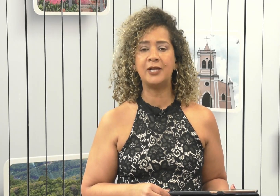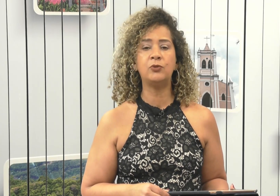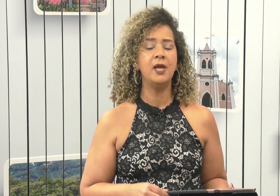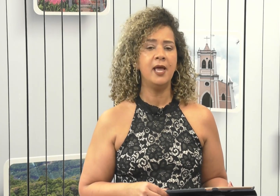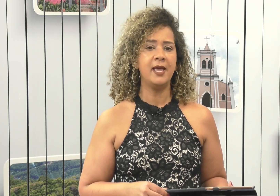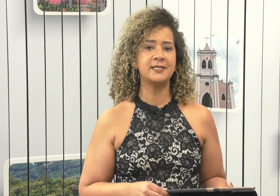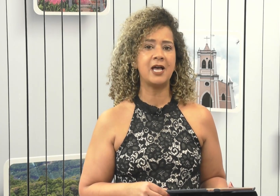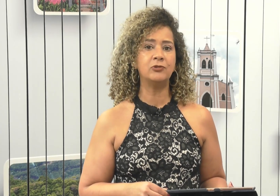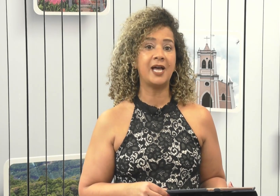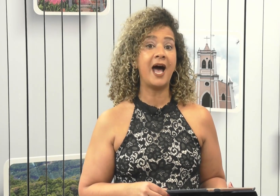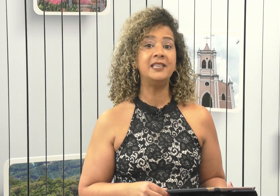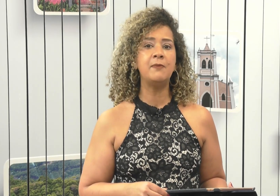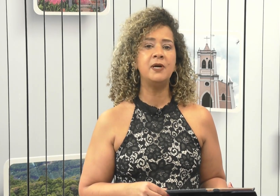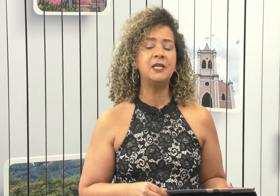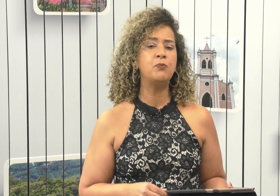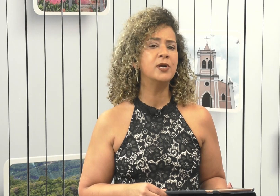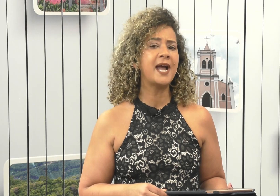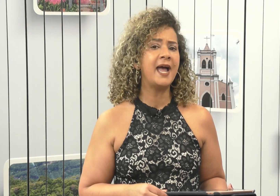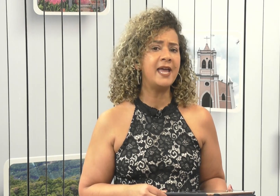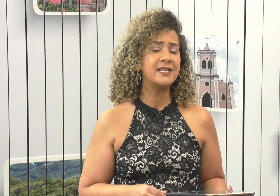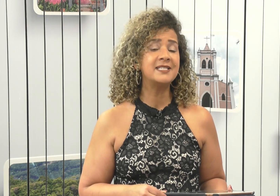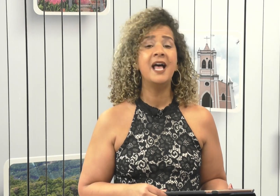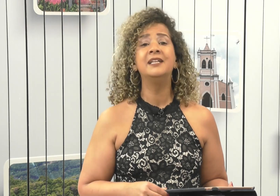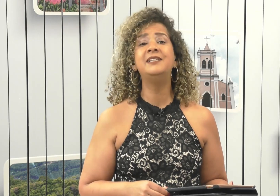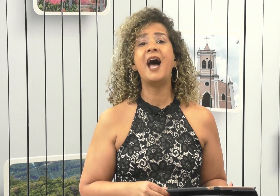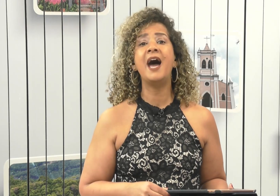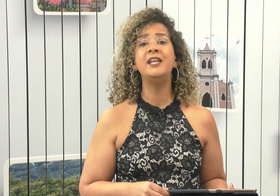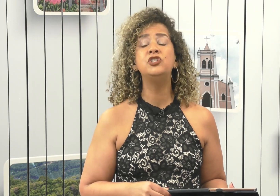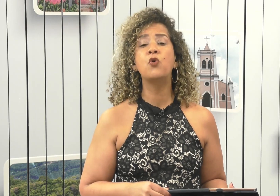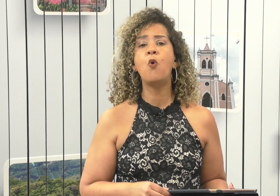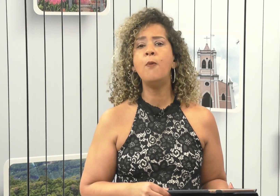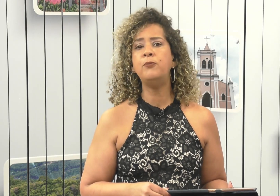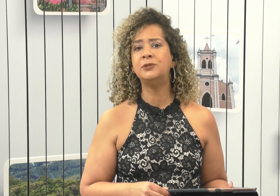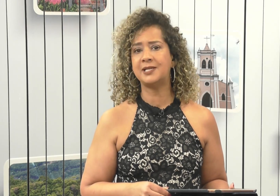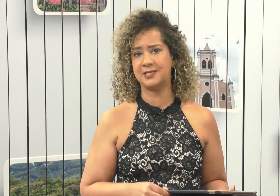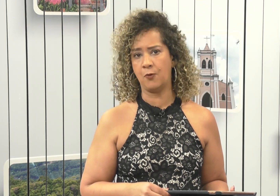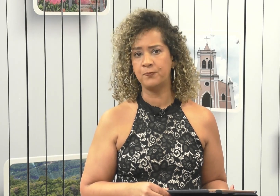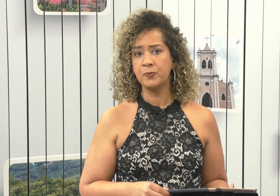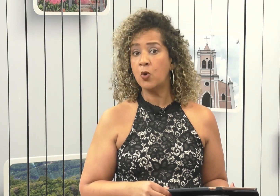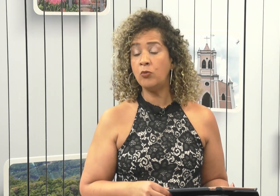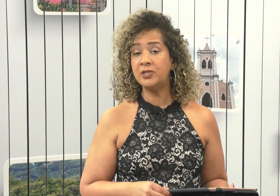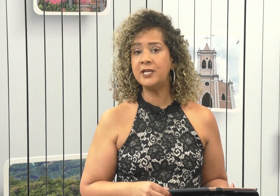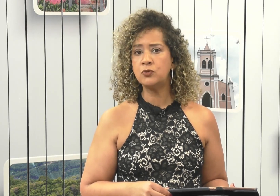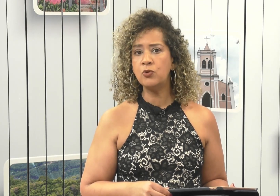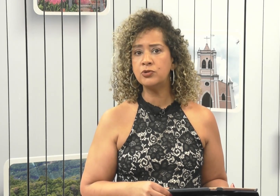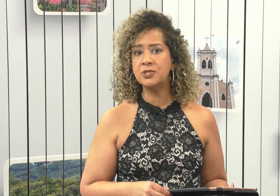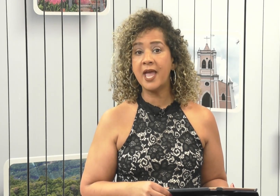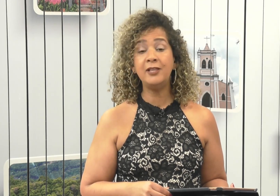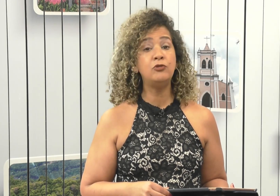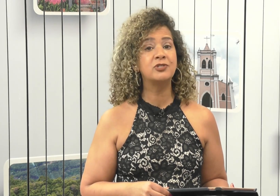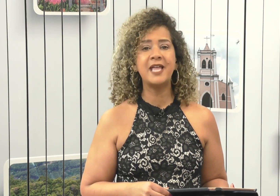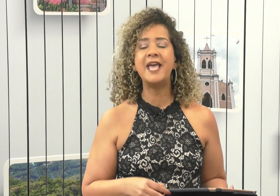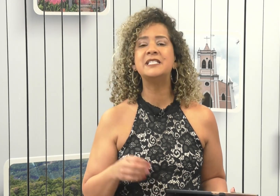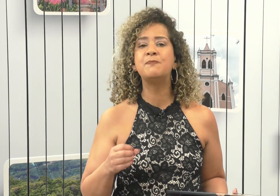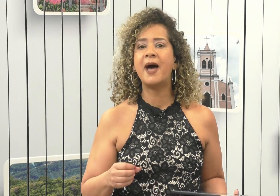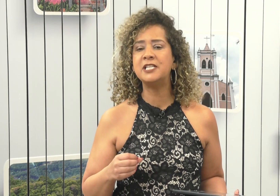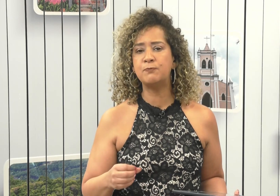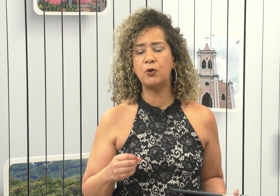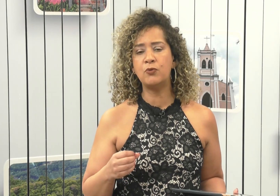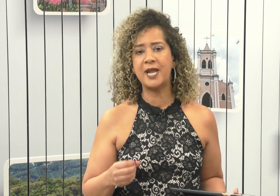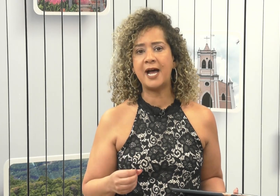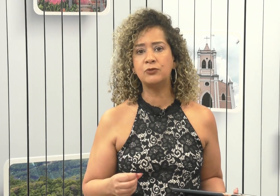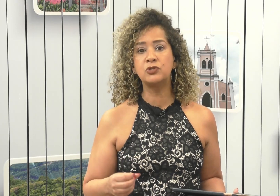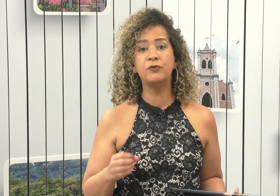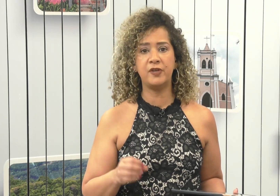2024 ressalta a demanda por carreiras da área de computação com três cursos entre os 10